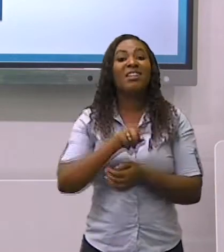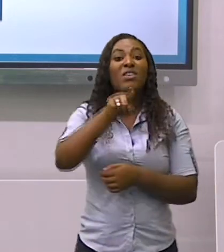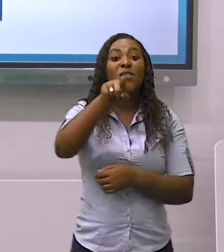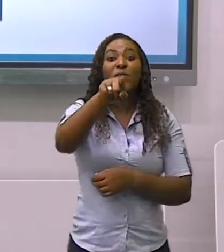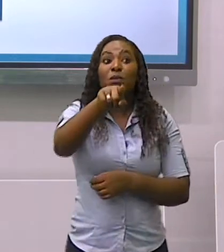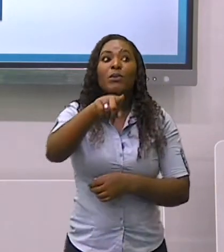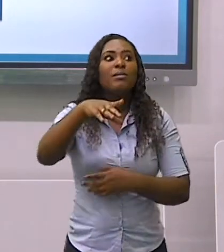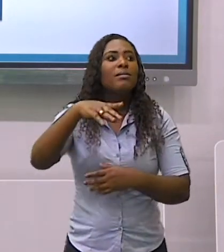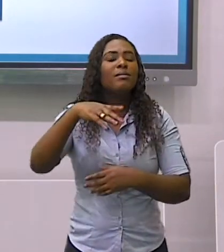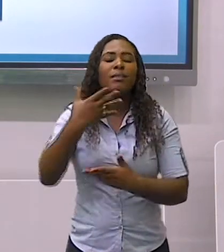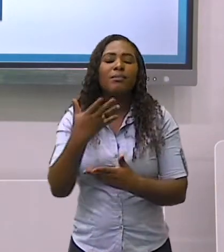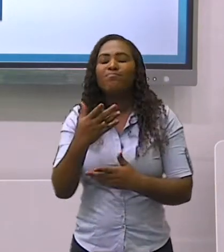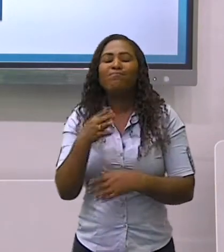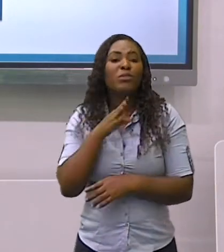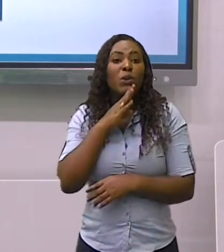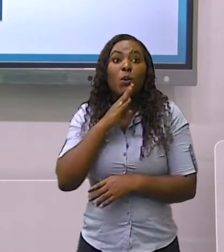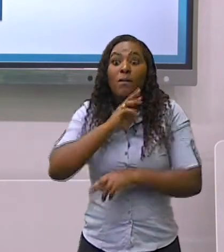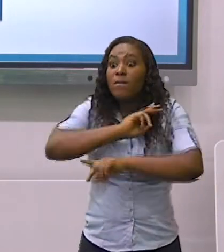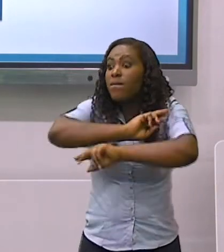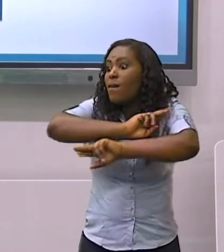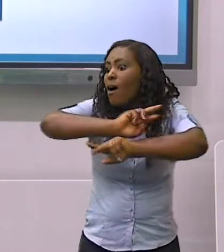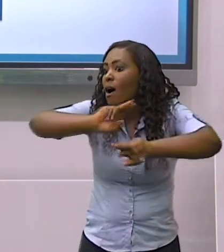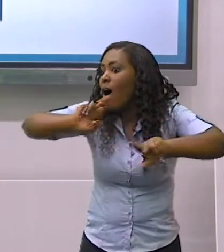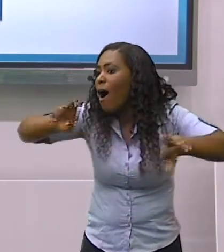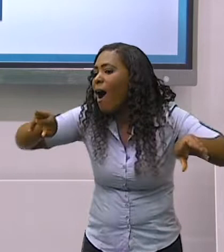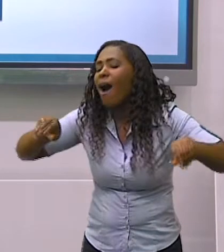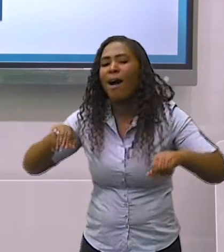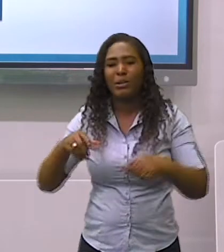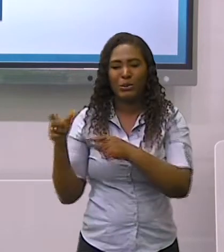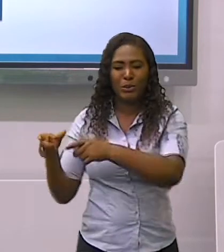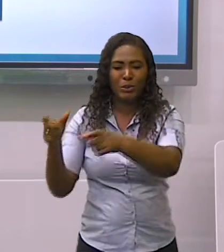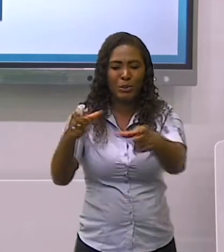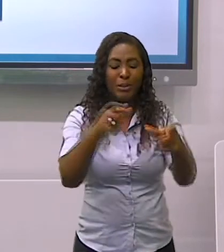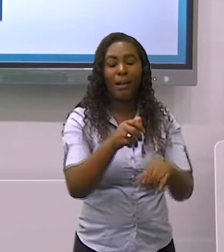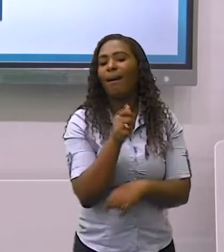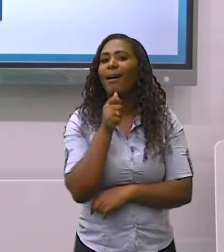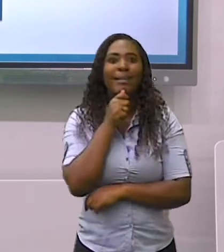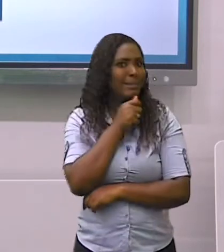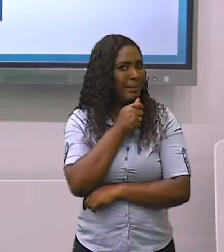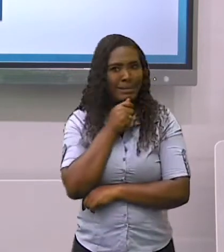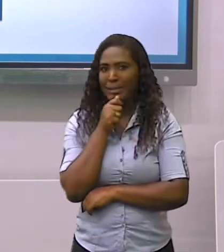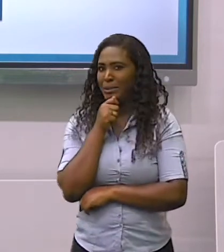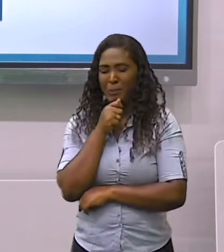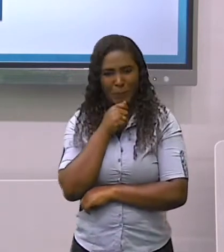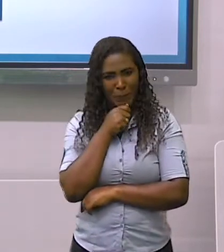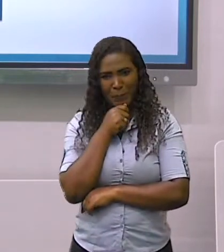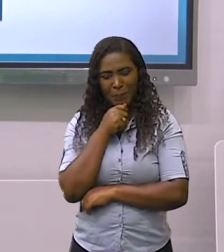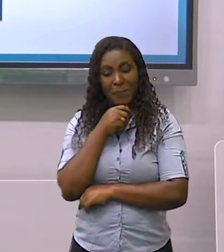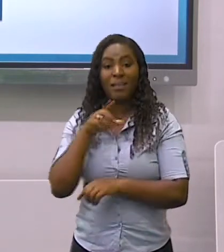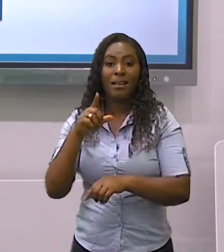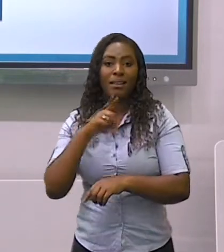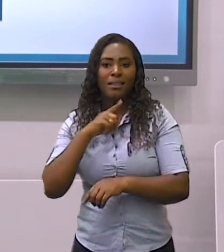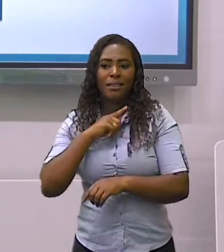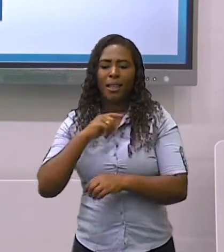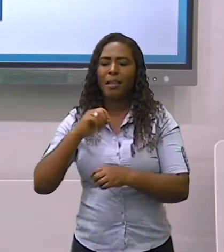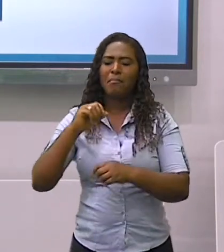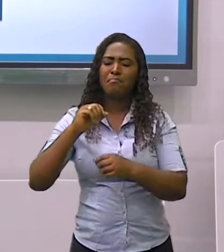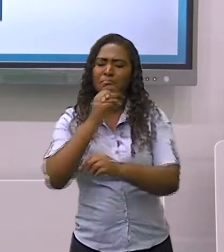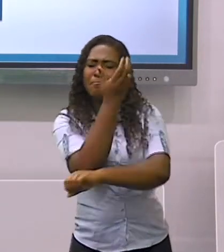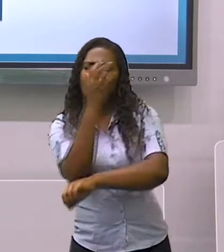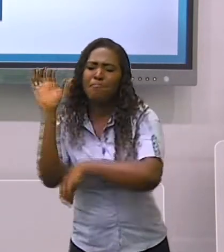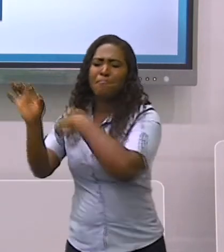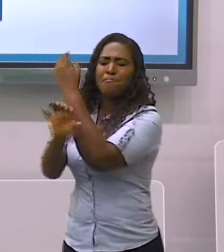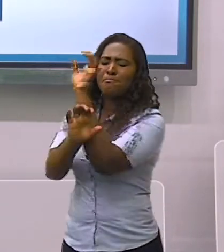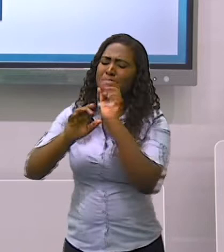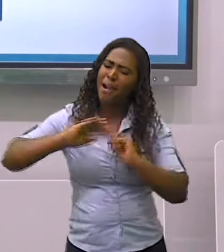não conhece e que possuem uma diversidade de paisagens e características